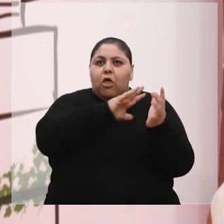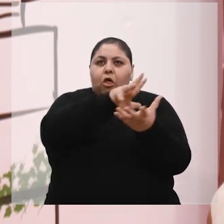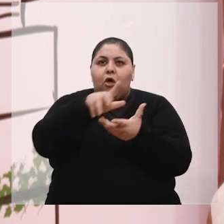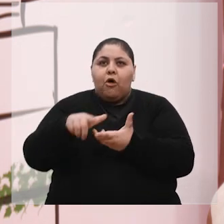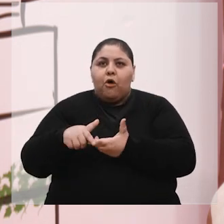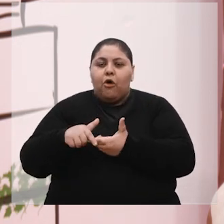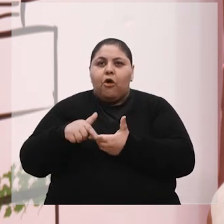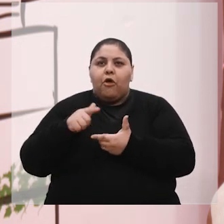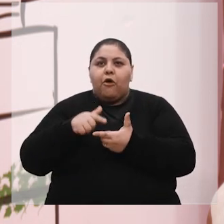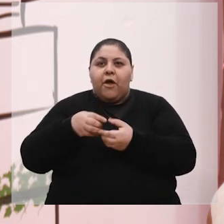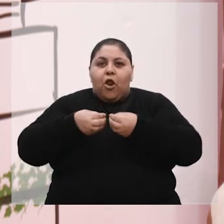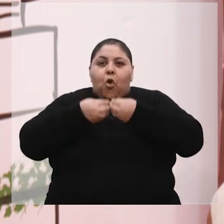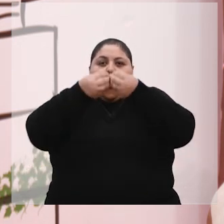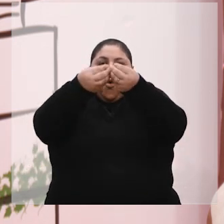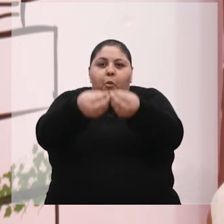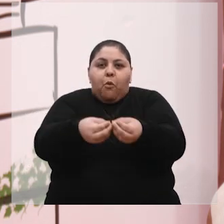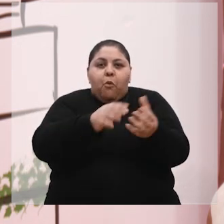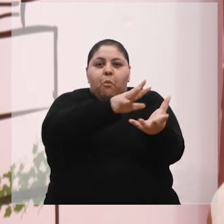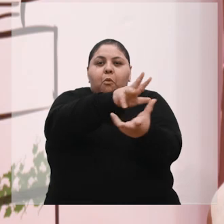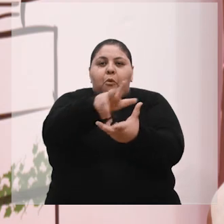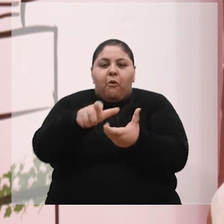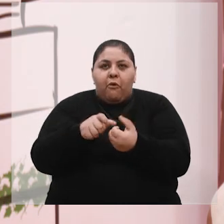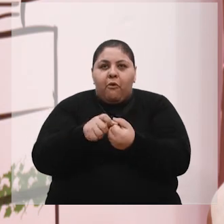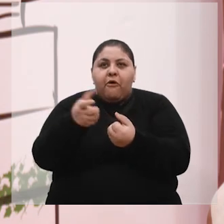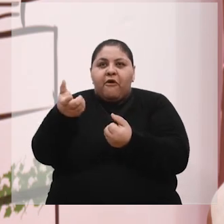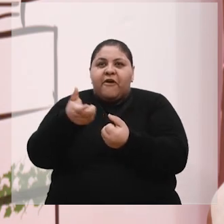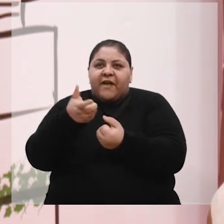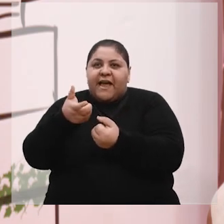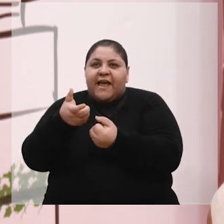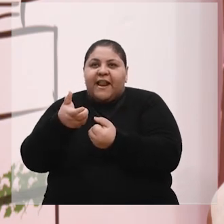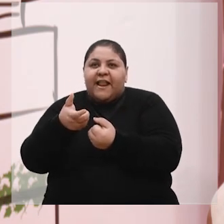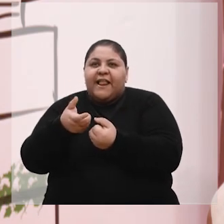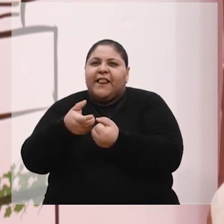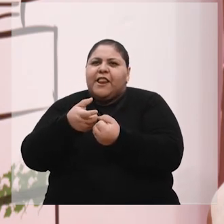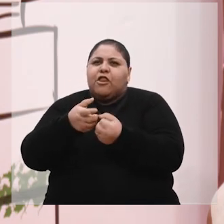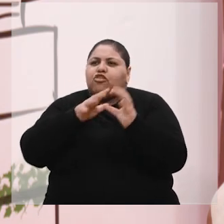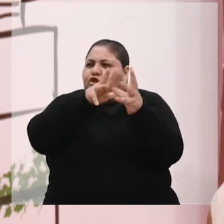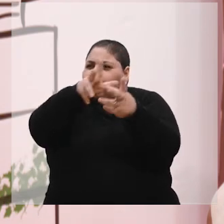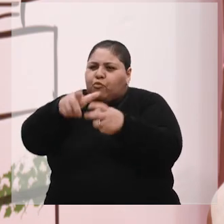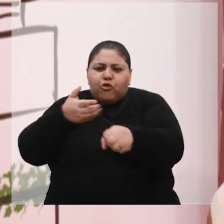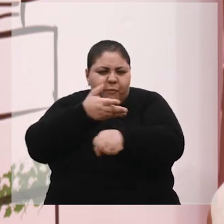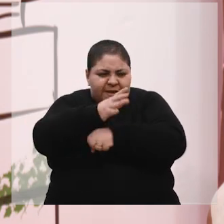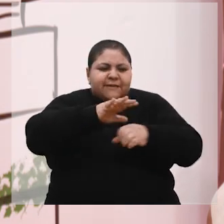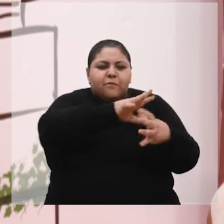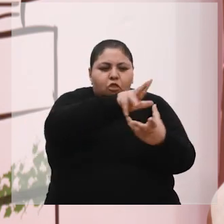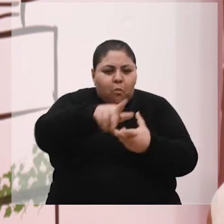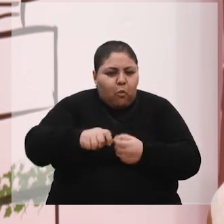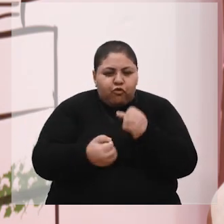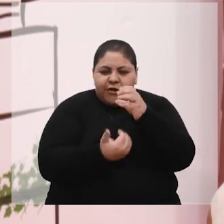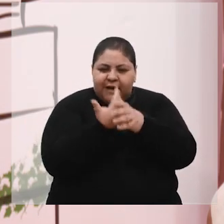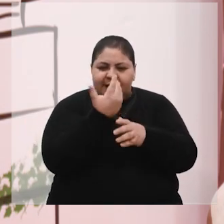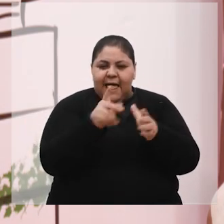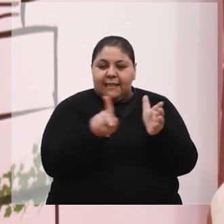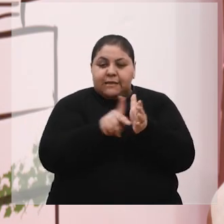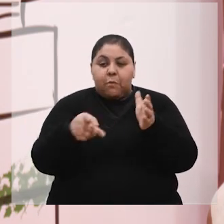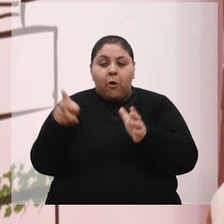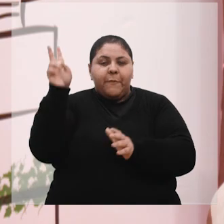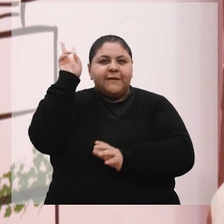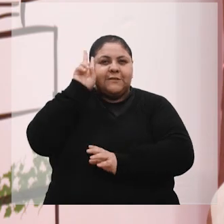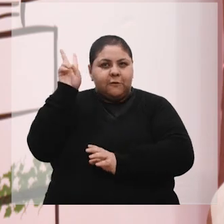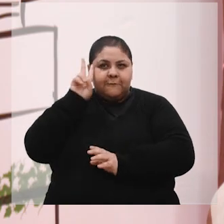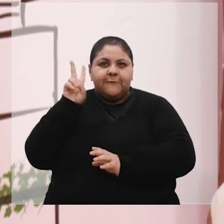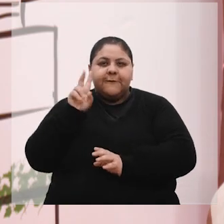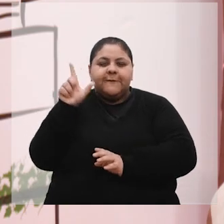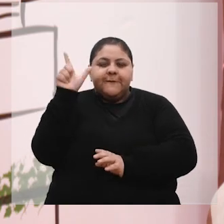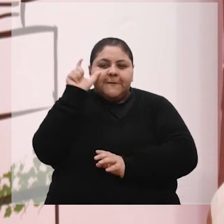para todo mundo e eu quero que todo mundo vá para o mundo, fazer suas próprias histórias e ver quanta coisa tem para a